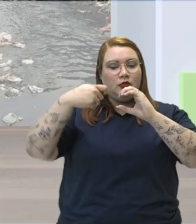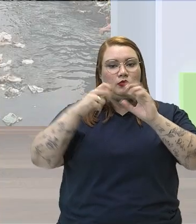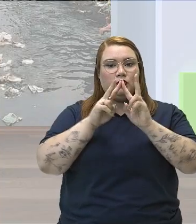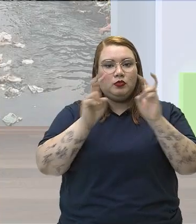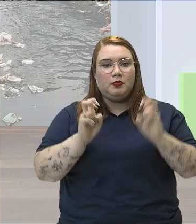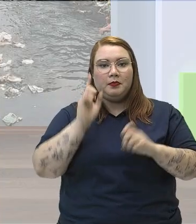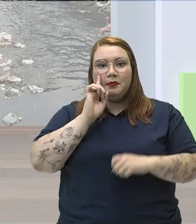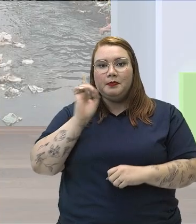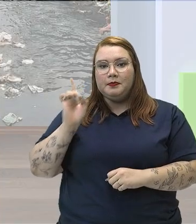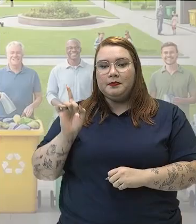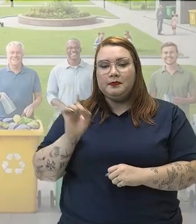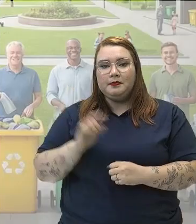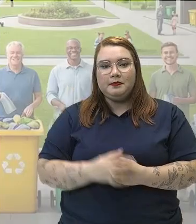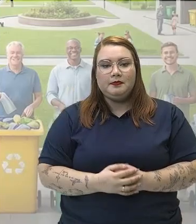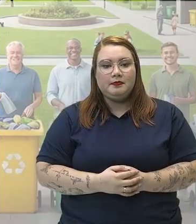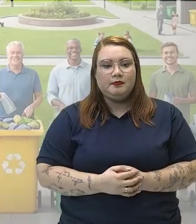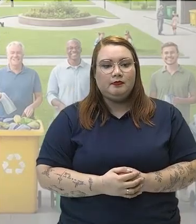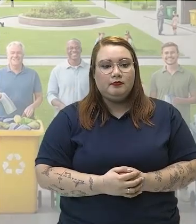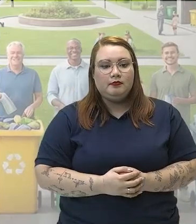resíduos.